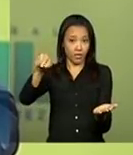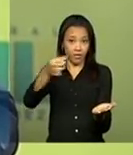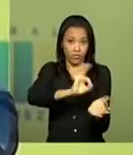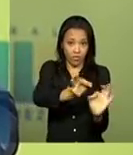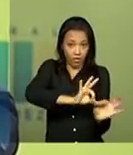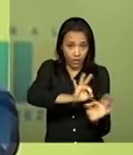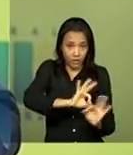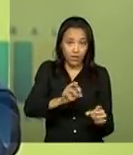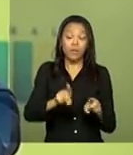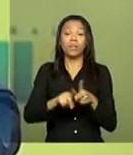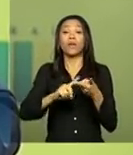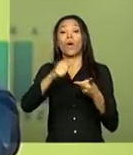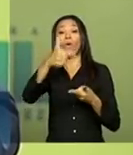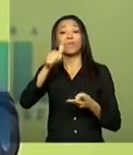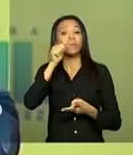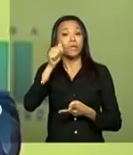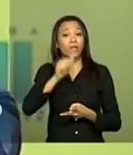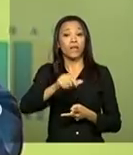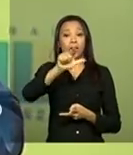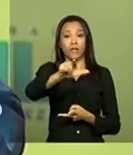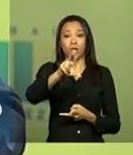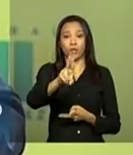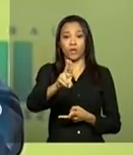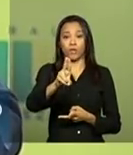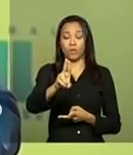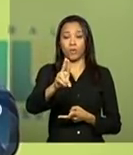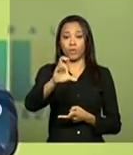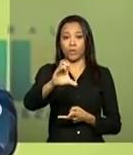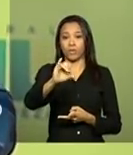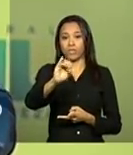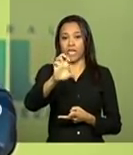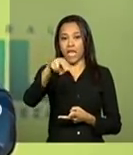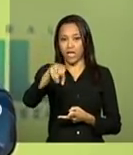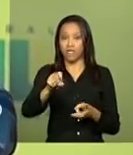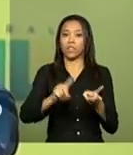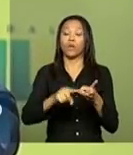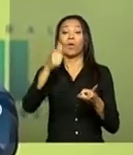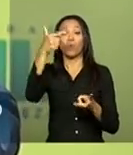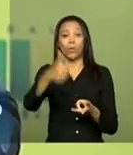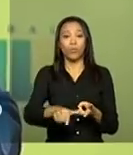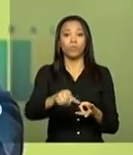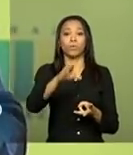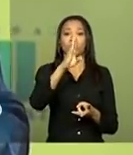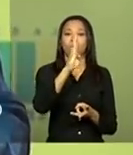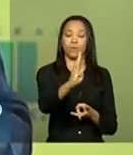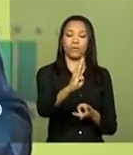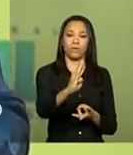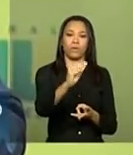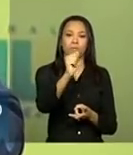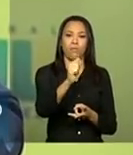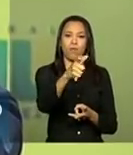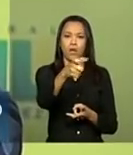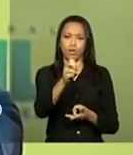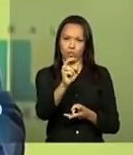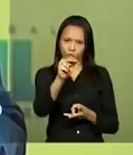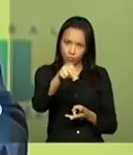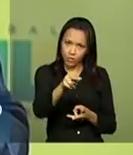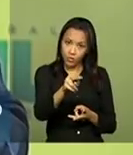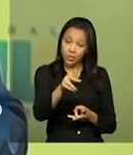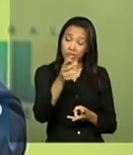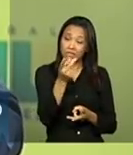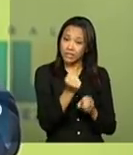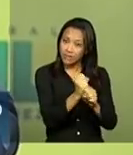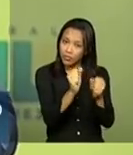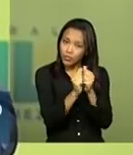Luciene, né, que sempre era culpada de tudo. O Bachur, né, o nosso assessor e assessor do Ministério aqui há